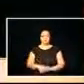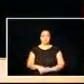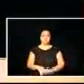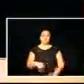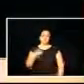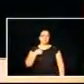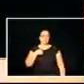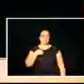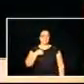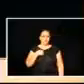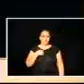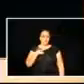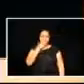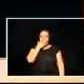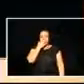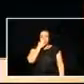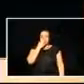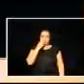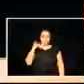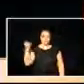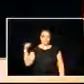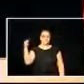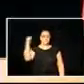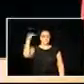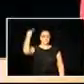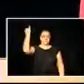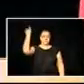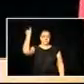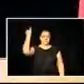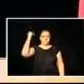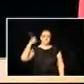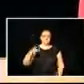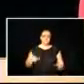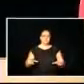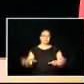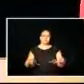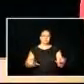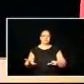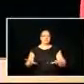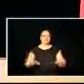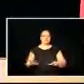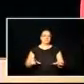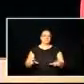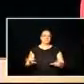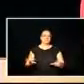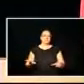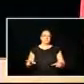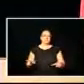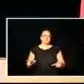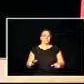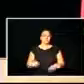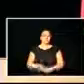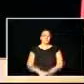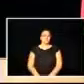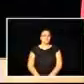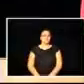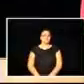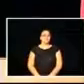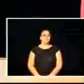é importante que se trabalhe com transparência, até porque... Pode até citar o nome, por favor? Por favor. É Antonieta,